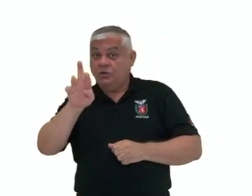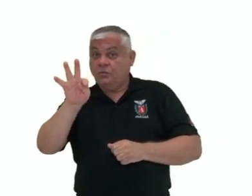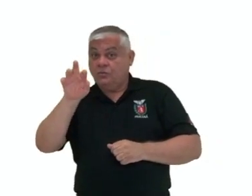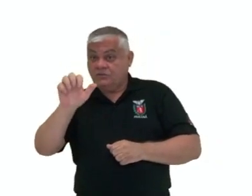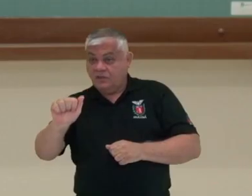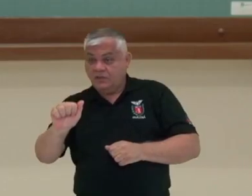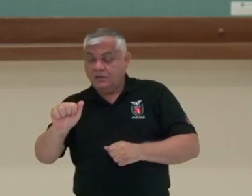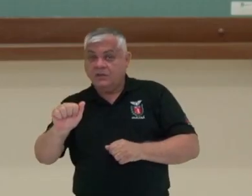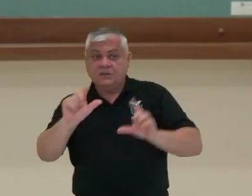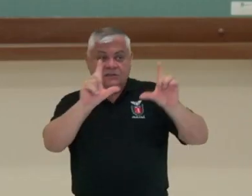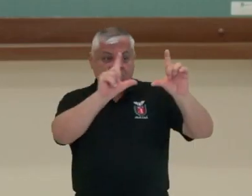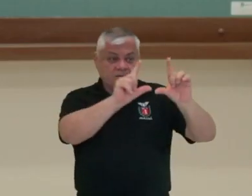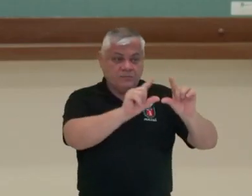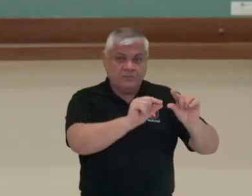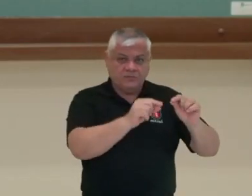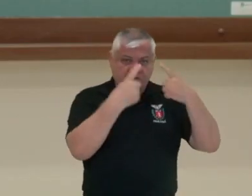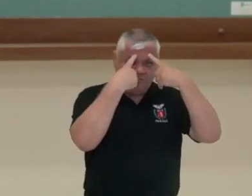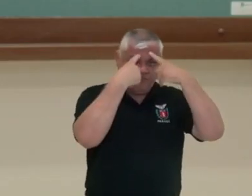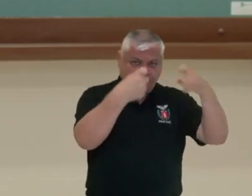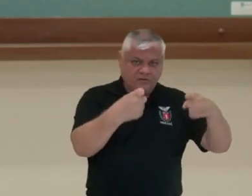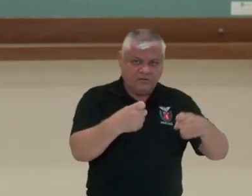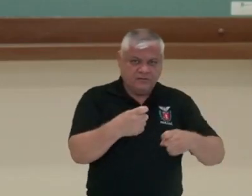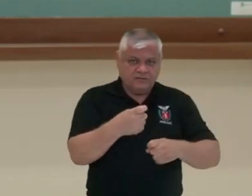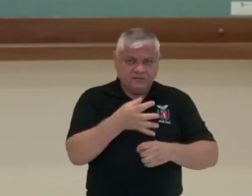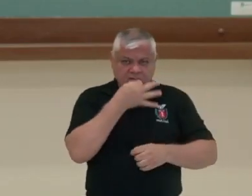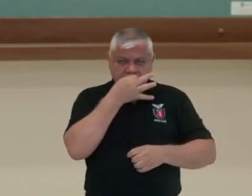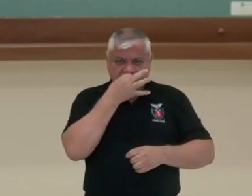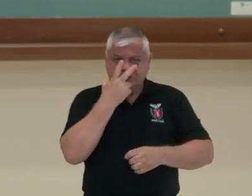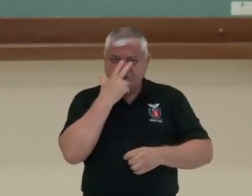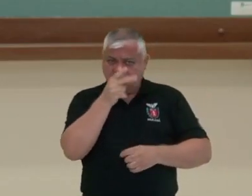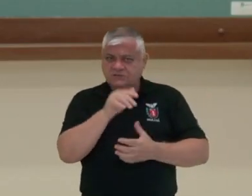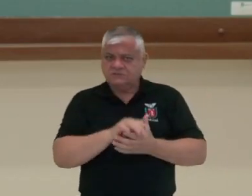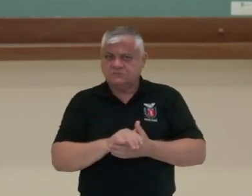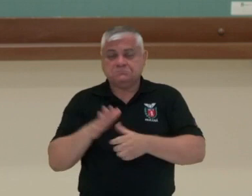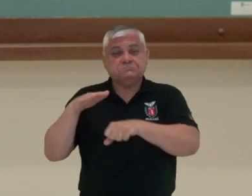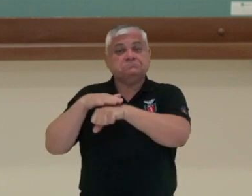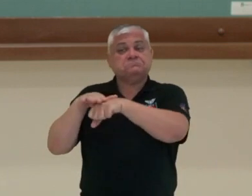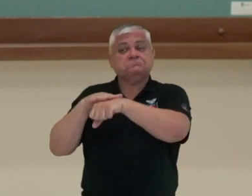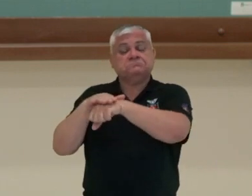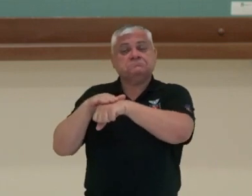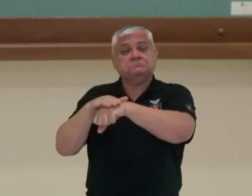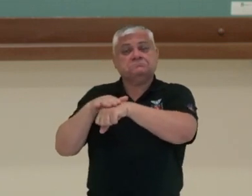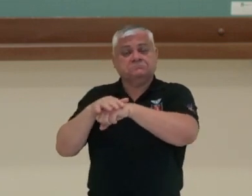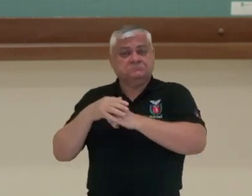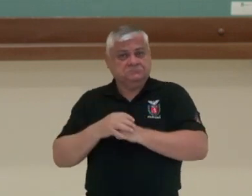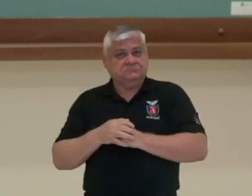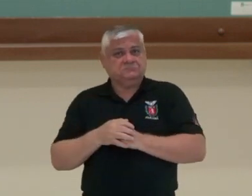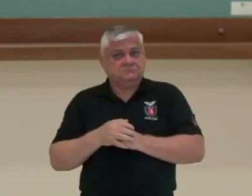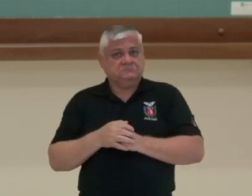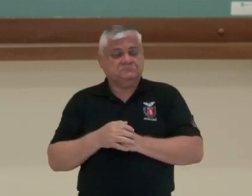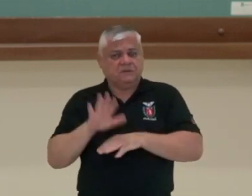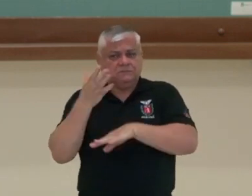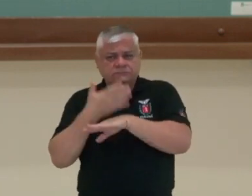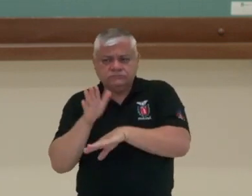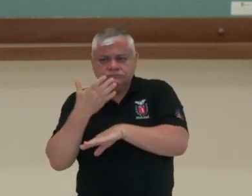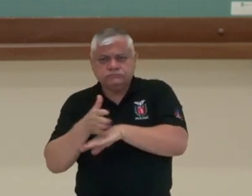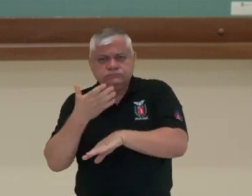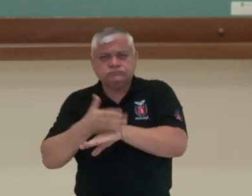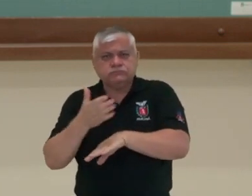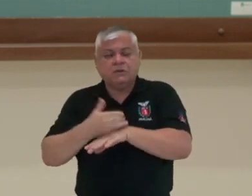sugestão de debate aí, de conversa entre vocês, tá? Será que através da prática